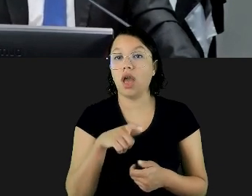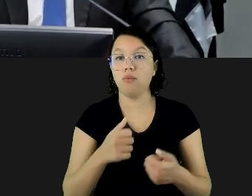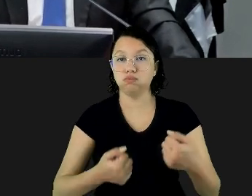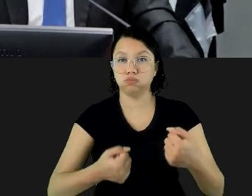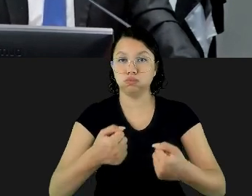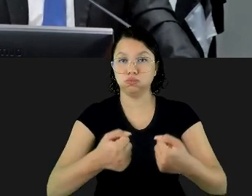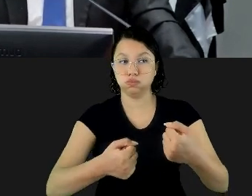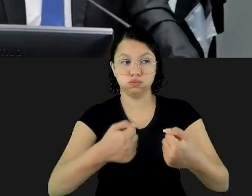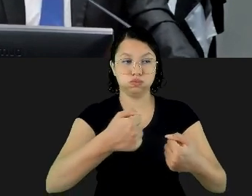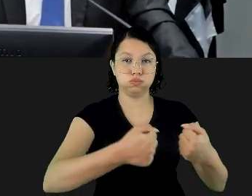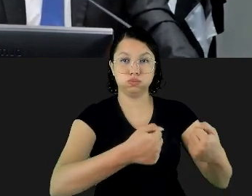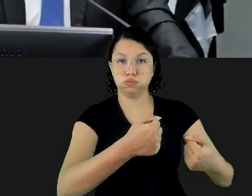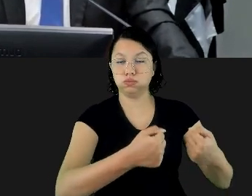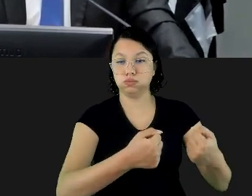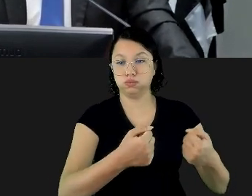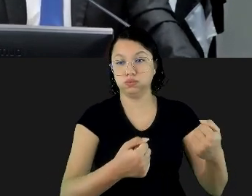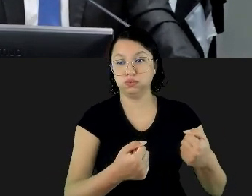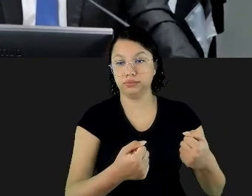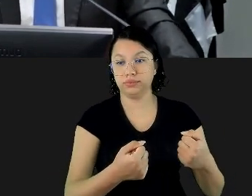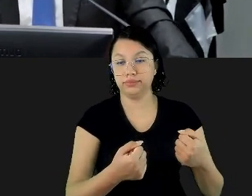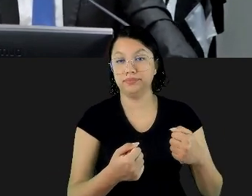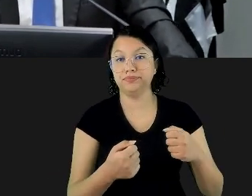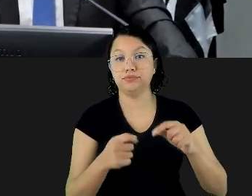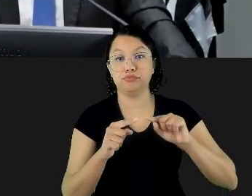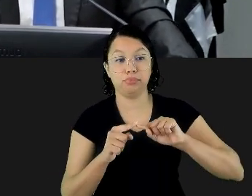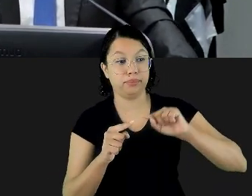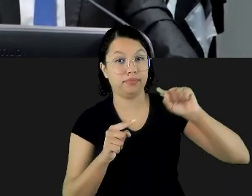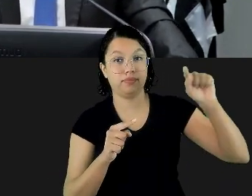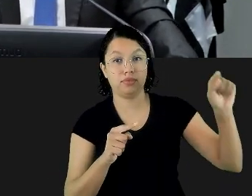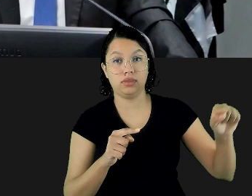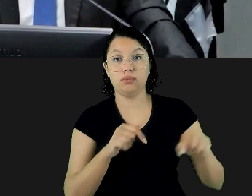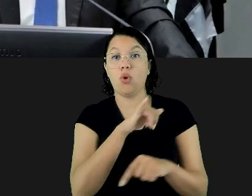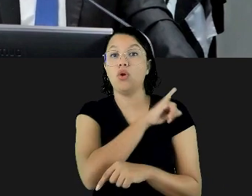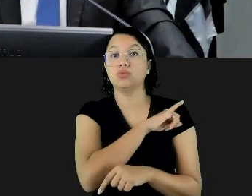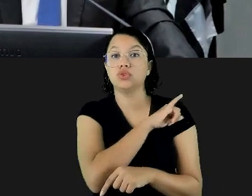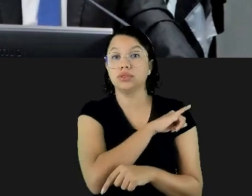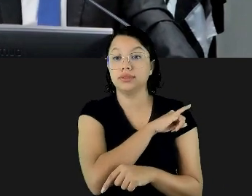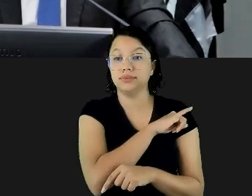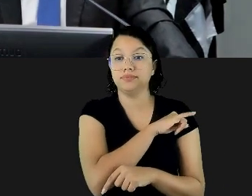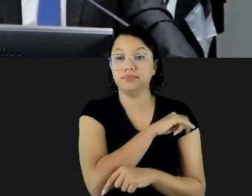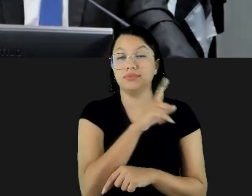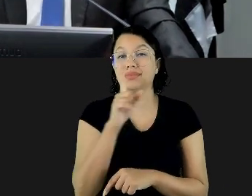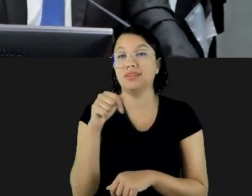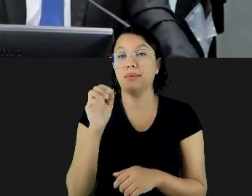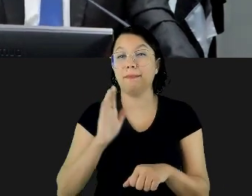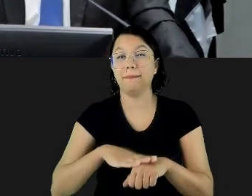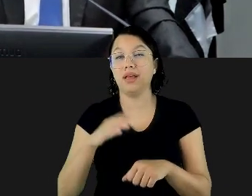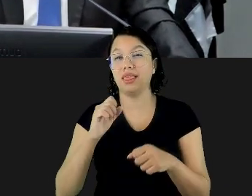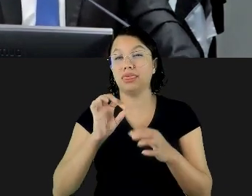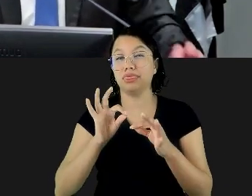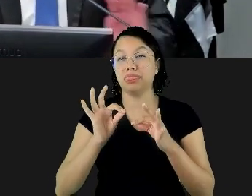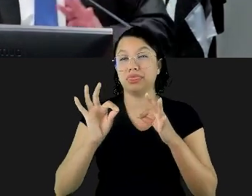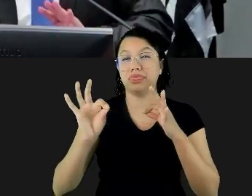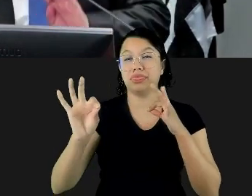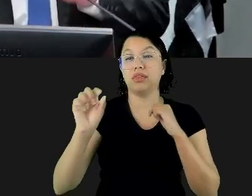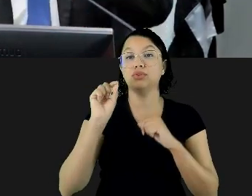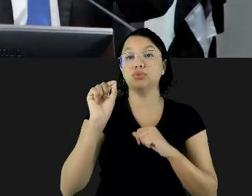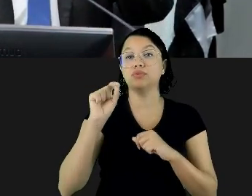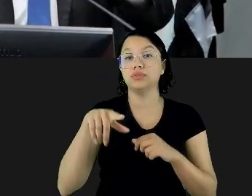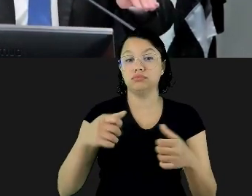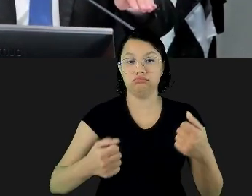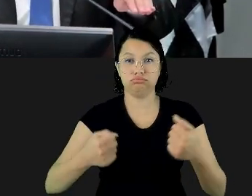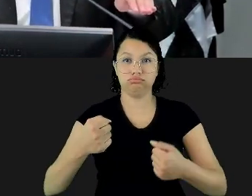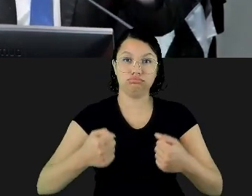dali, de Porto Murtinho, e ir para Rio de Janeiro, é mais longe do que você pegar o seu carro, se tiver a